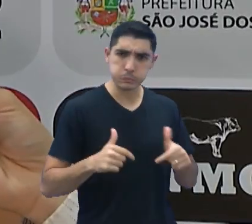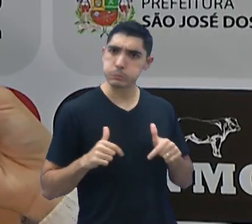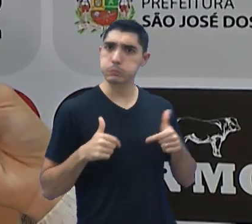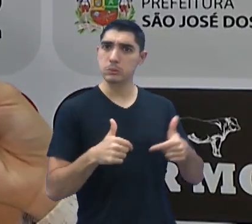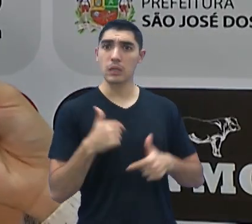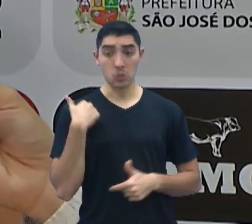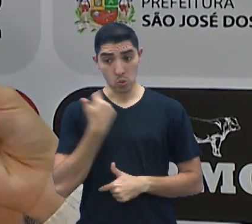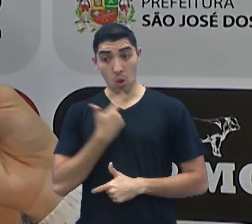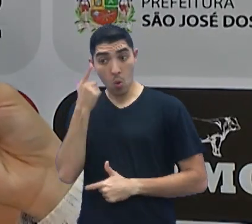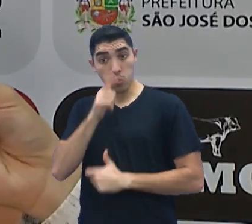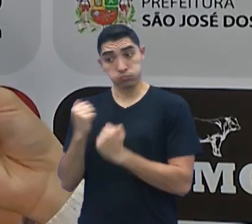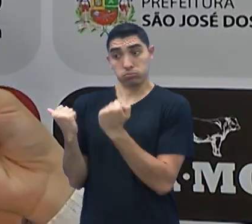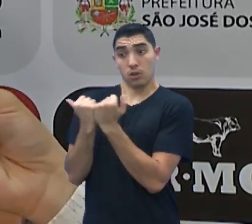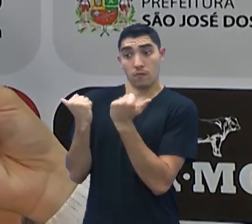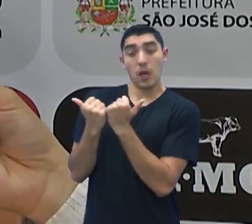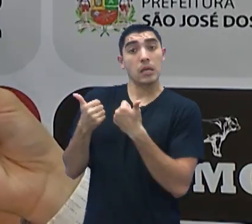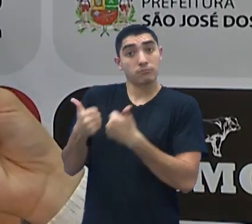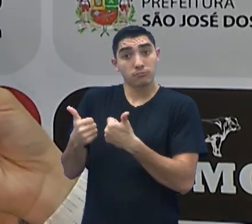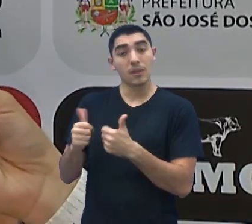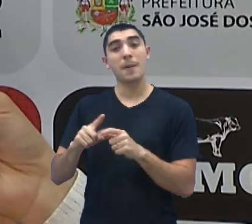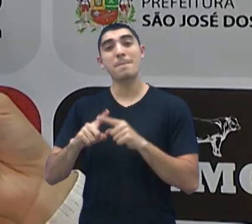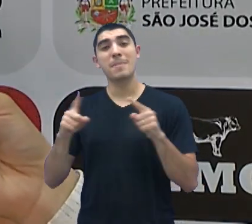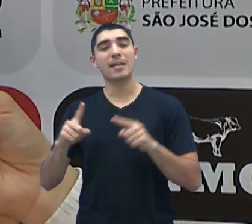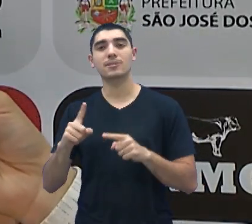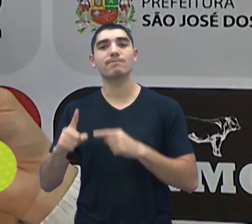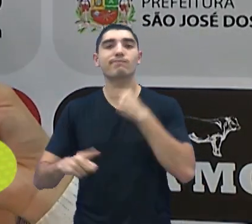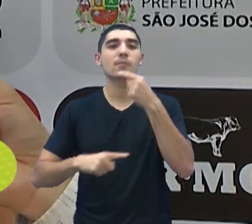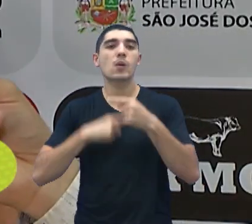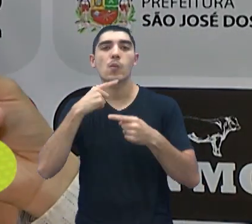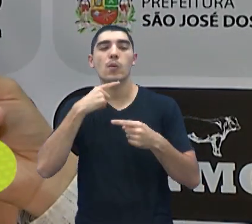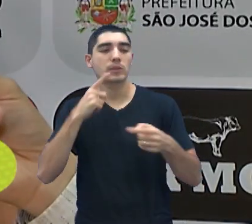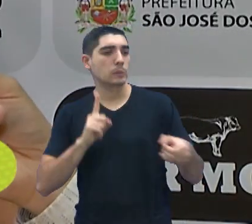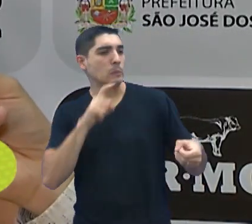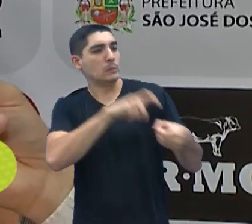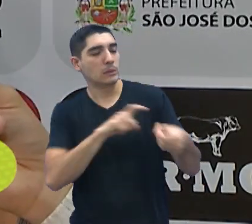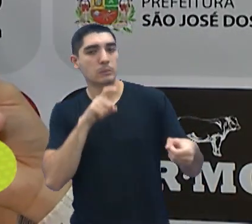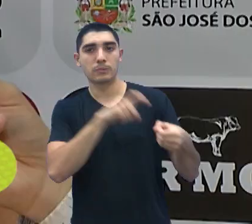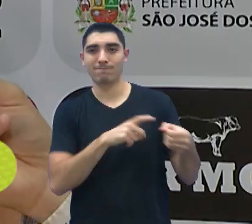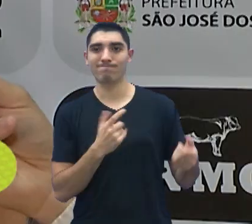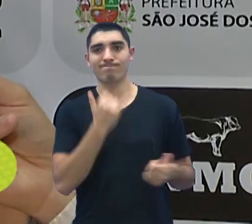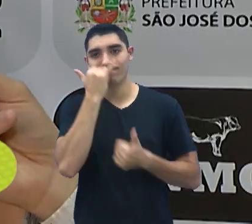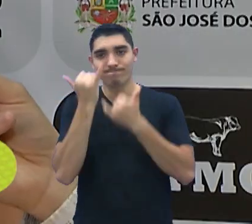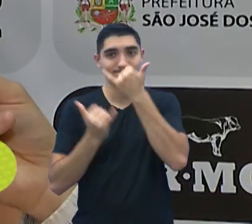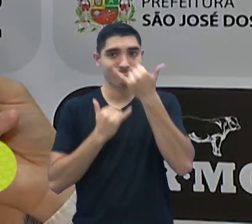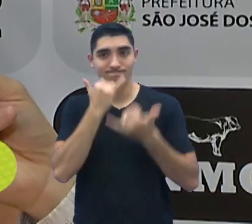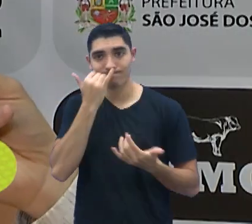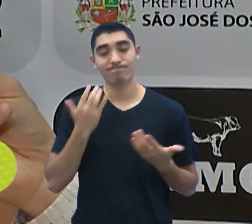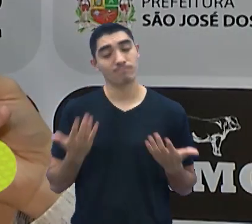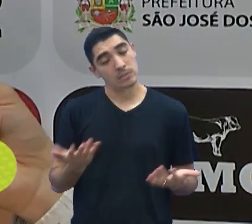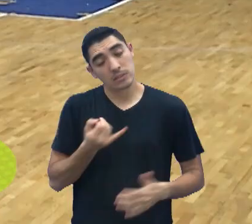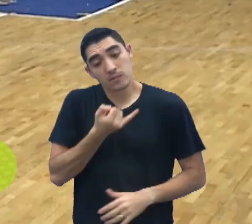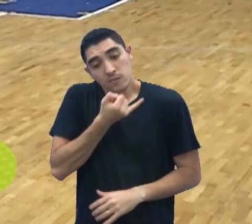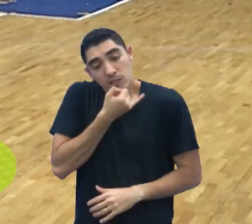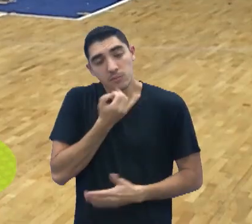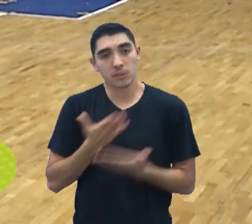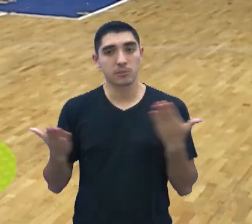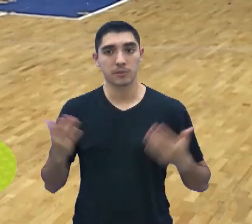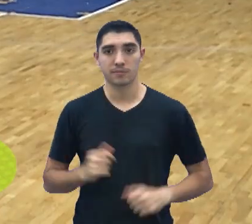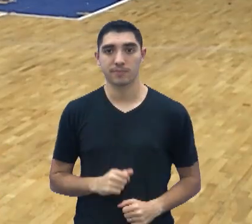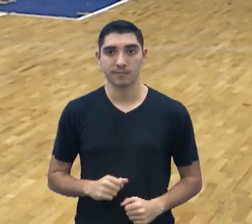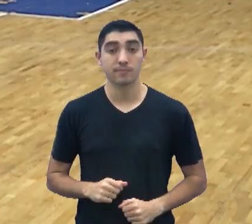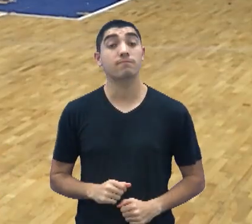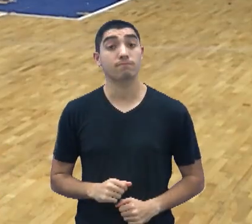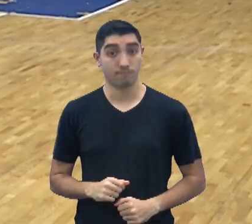defendesse melhor também eles, só que a gente não teve aproveitamento. E pecamos em alguns detalhes, infelizmente tivemos uma derrota. Fase